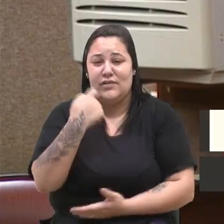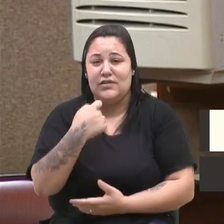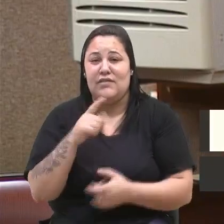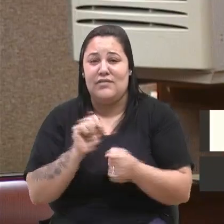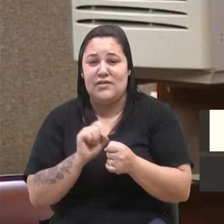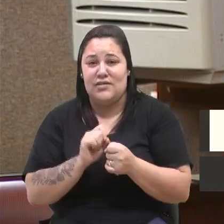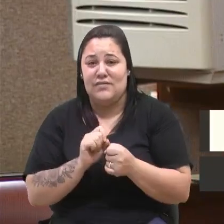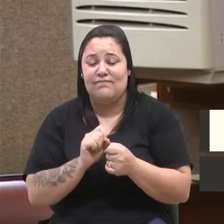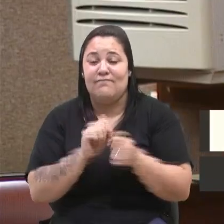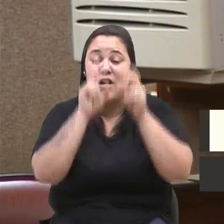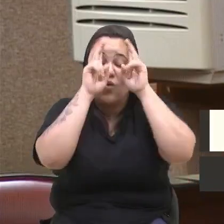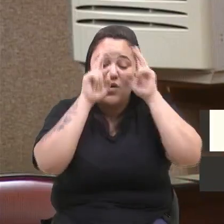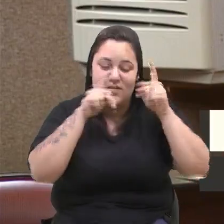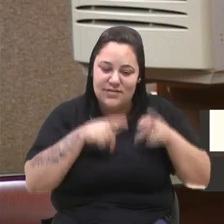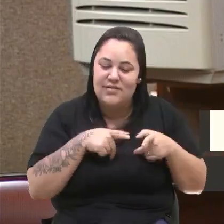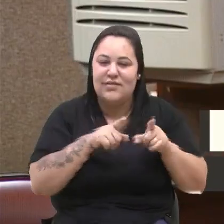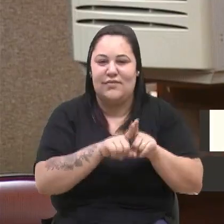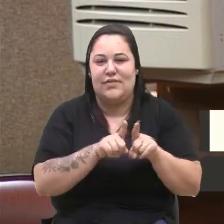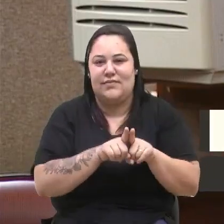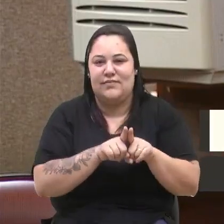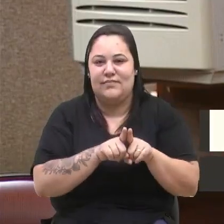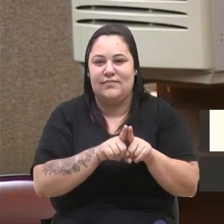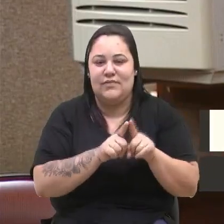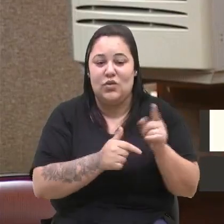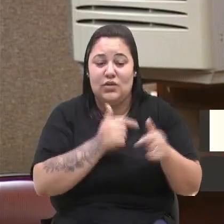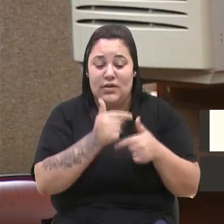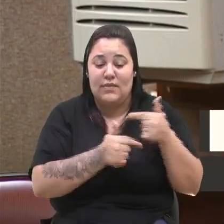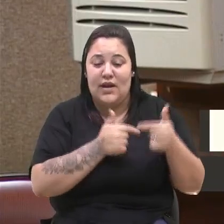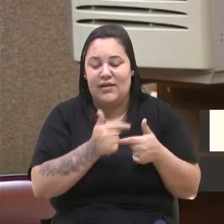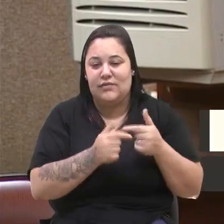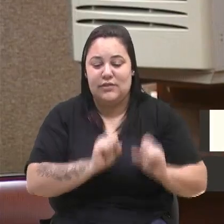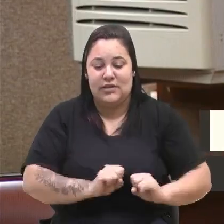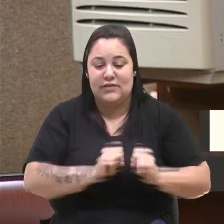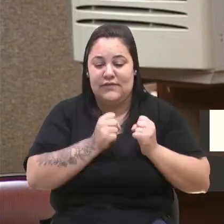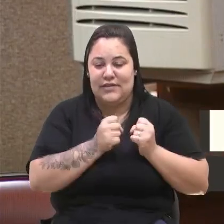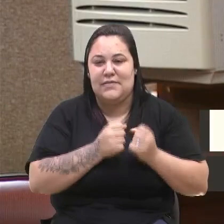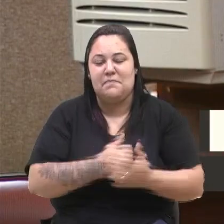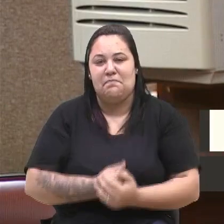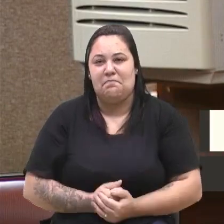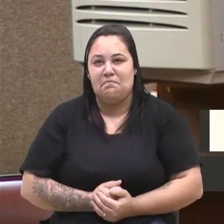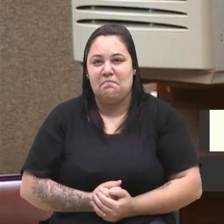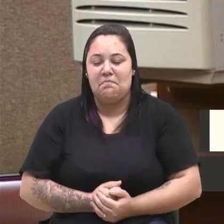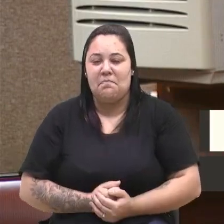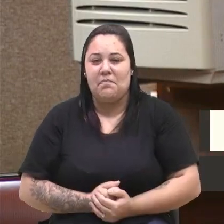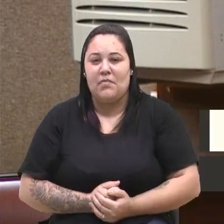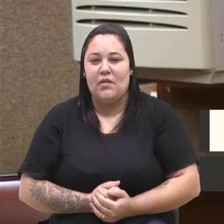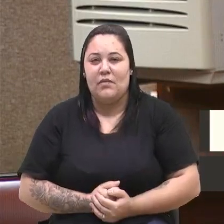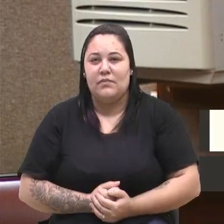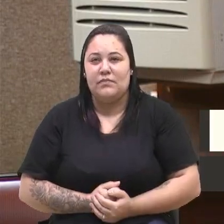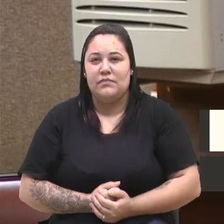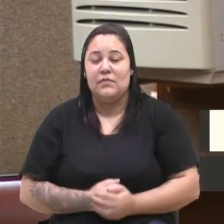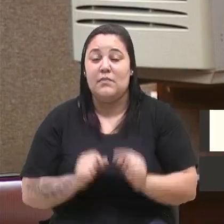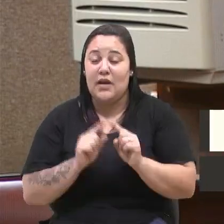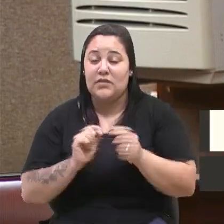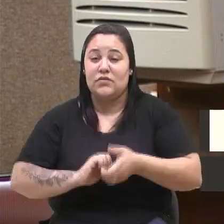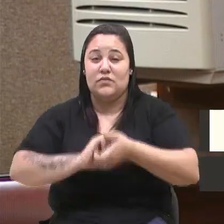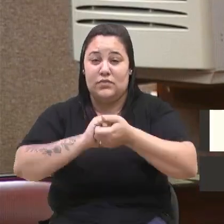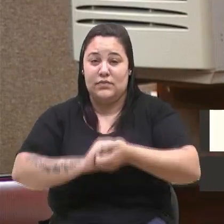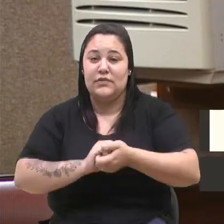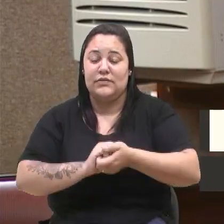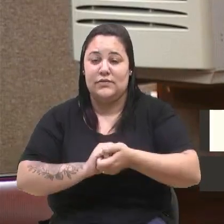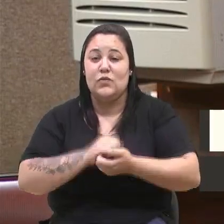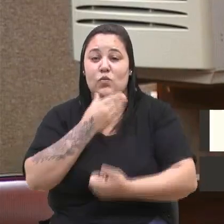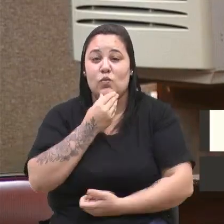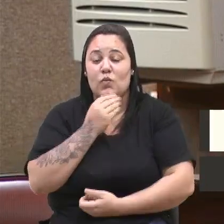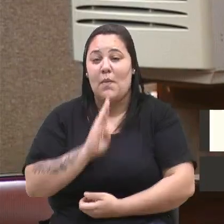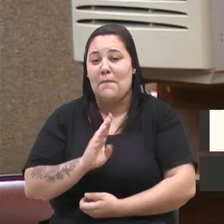o reconhecimento ao trabalho da Defesa Civil. Mas, cumprimentando o Bagé, cumprimento